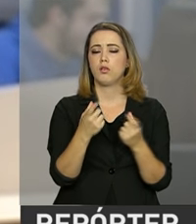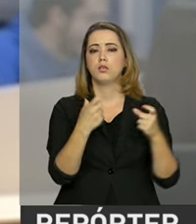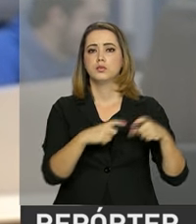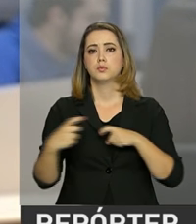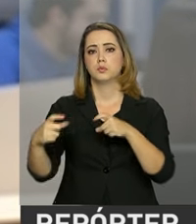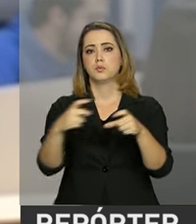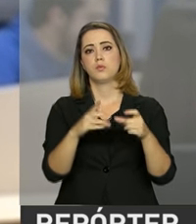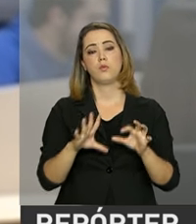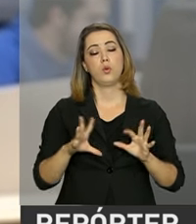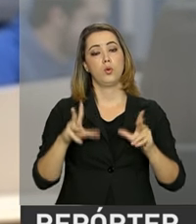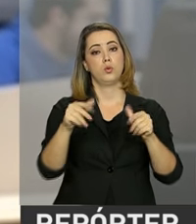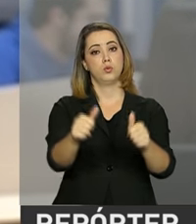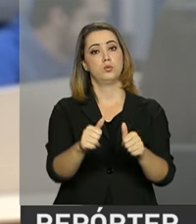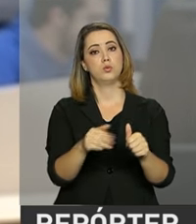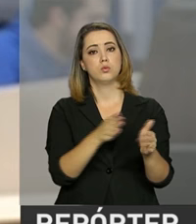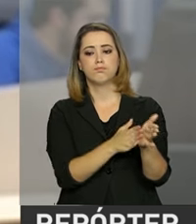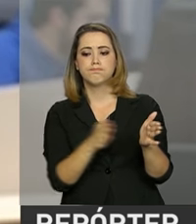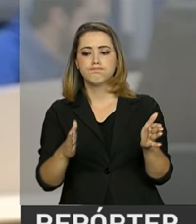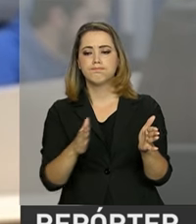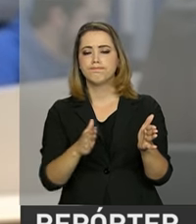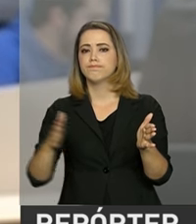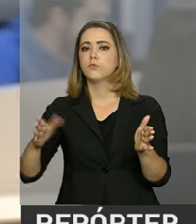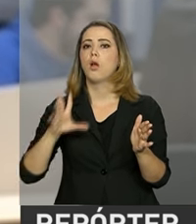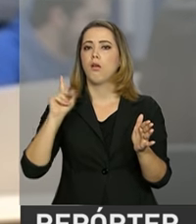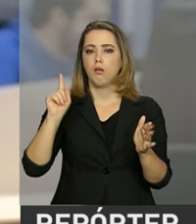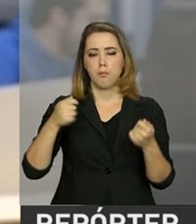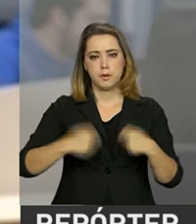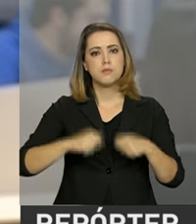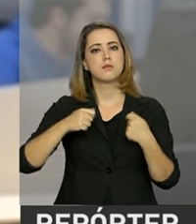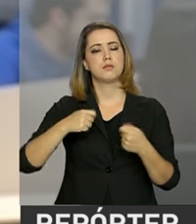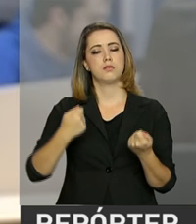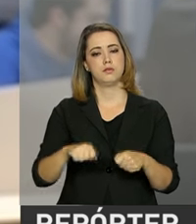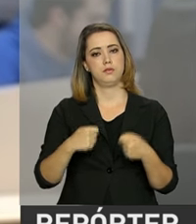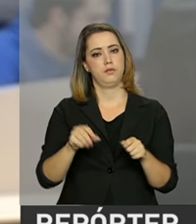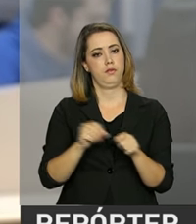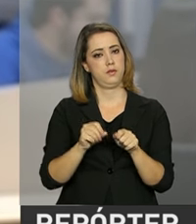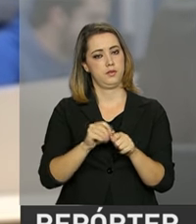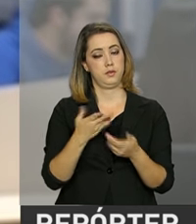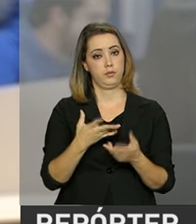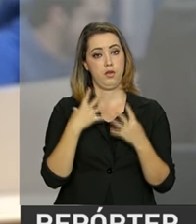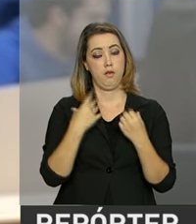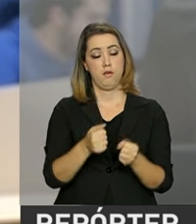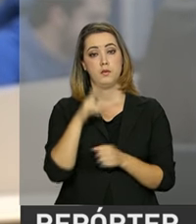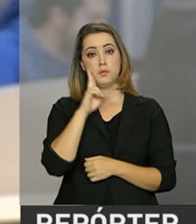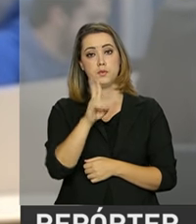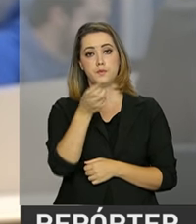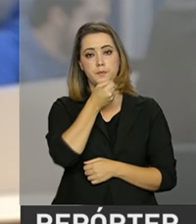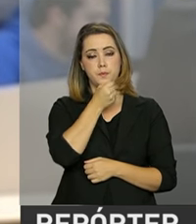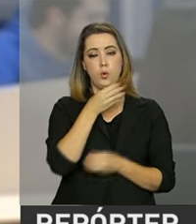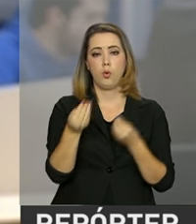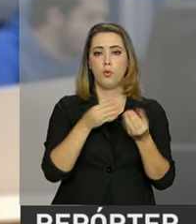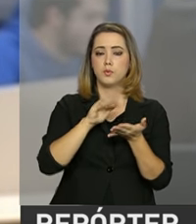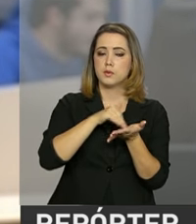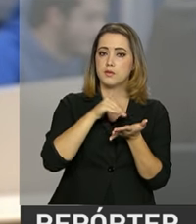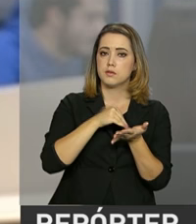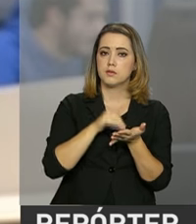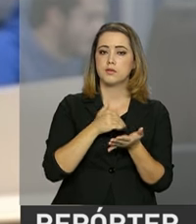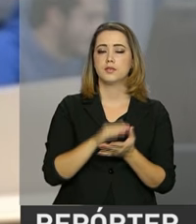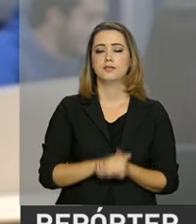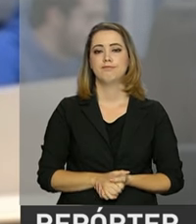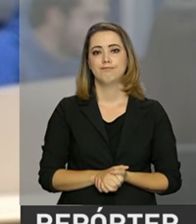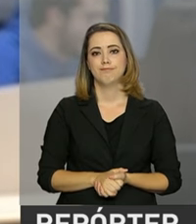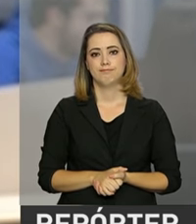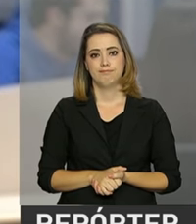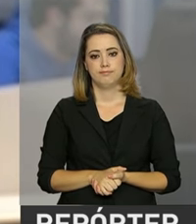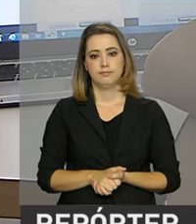instituição. Ambas as etapas de matrícula são obrigatórias. Vamos ver agora uma reportagem com dicas para quem quer se inscrever a uma vaga pelo Sisu.